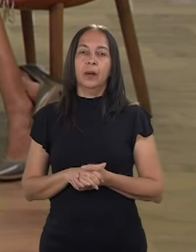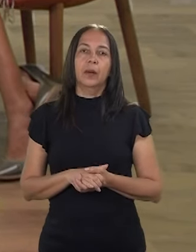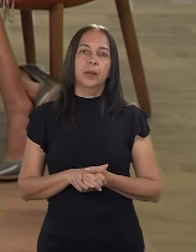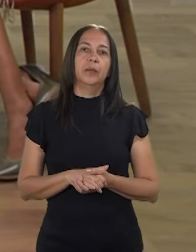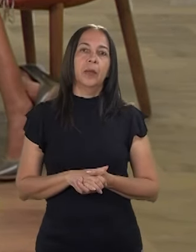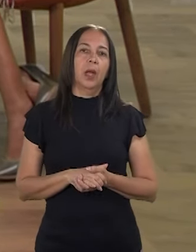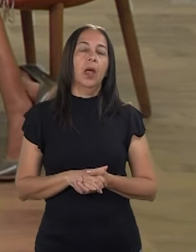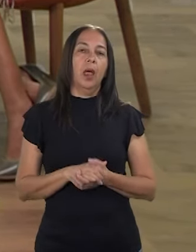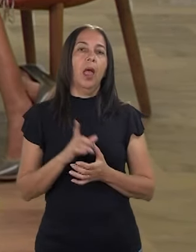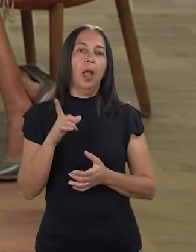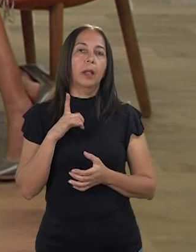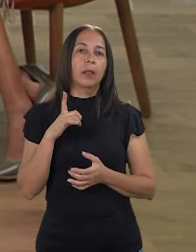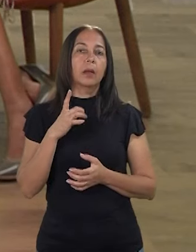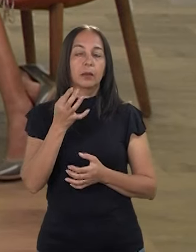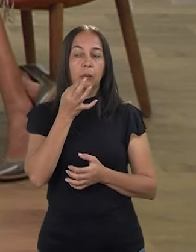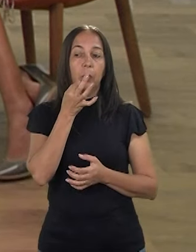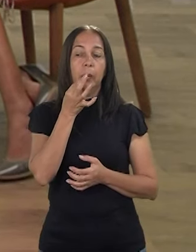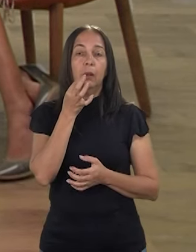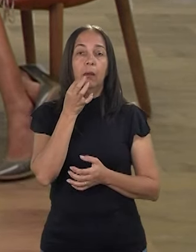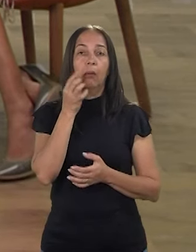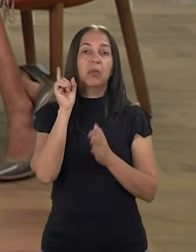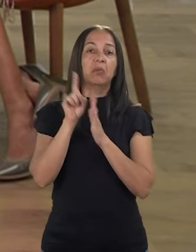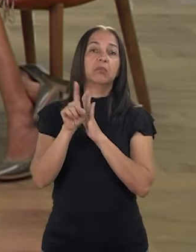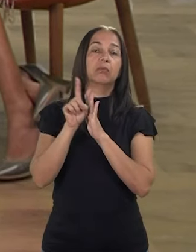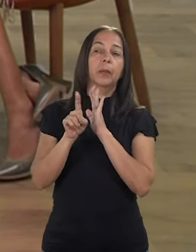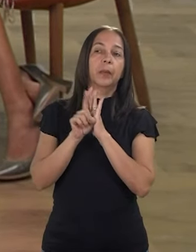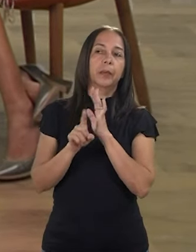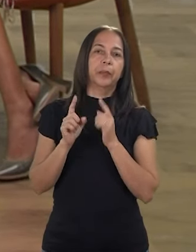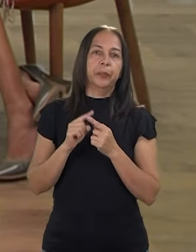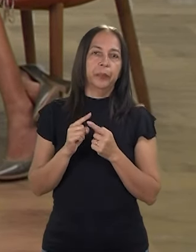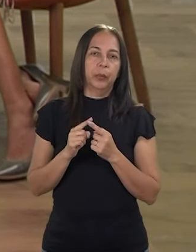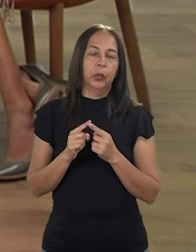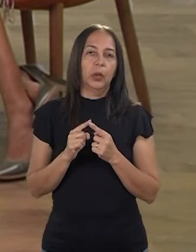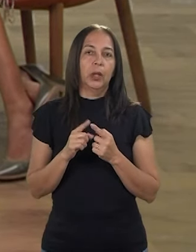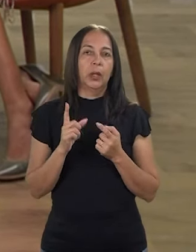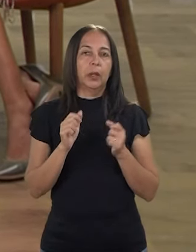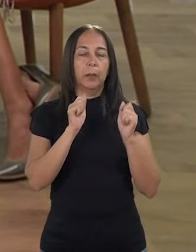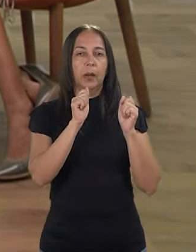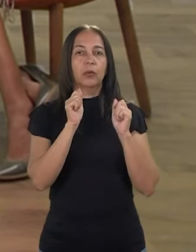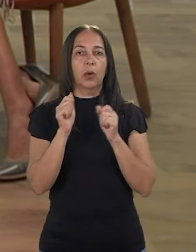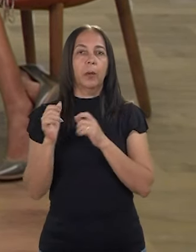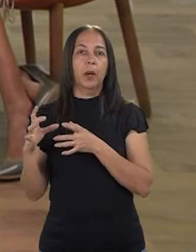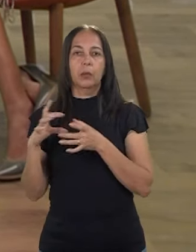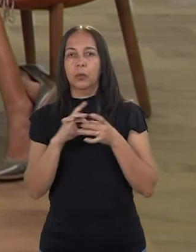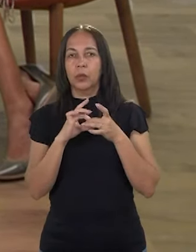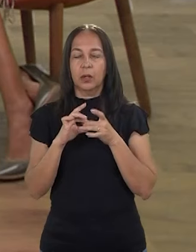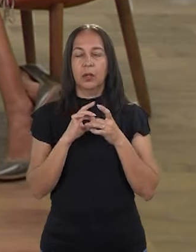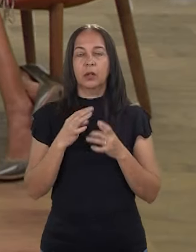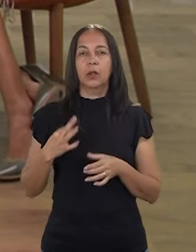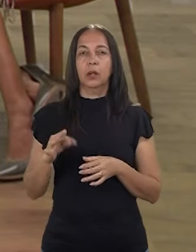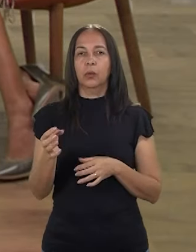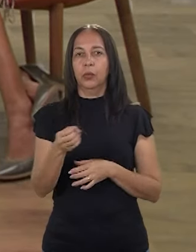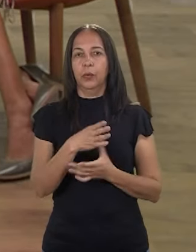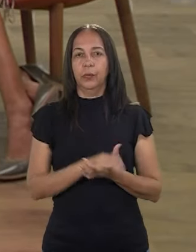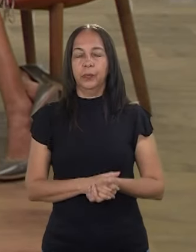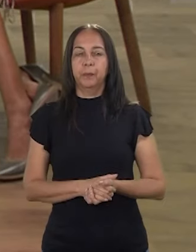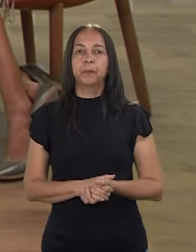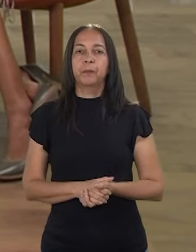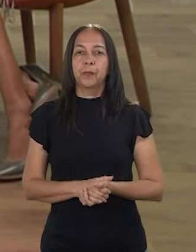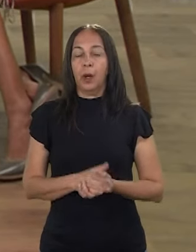solucionar né então eu acho que é manter o espírito crítico e a atenção com relação às campanhas associadas a Essas tecnologias novas